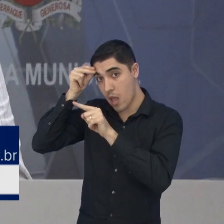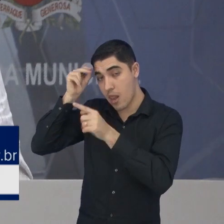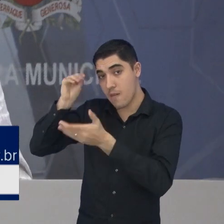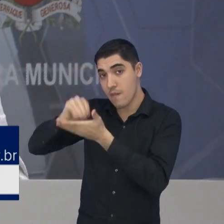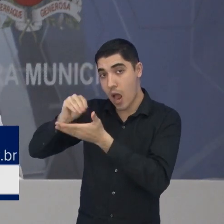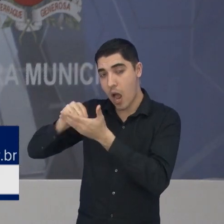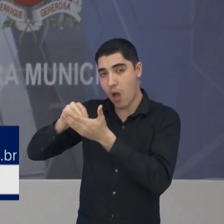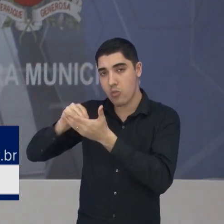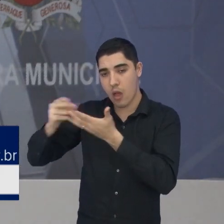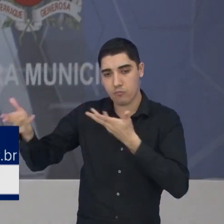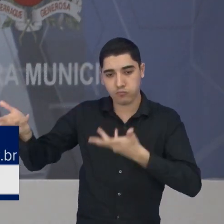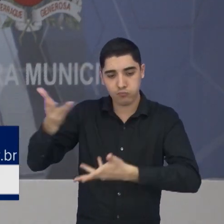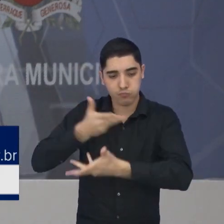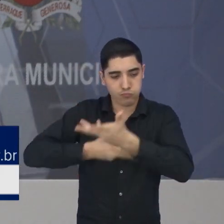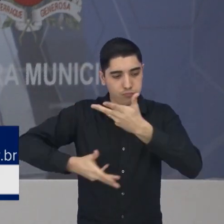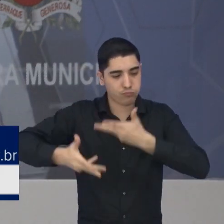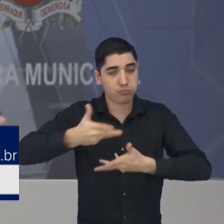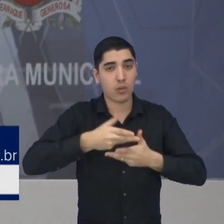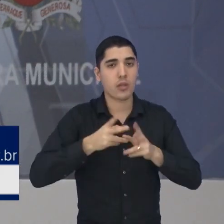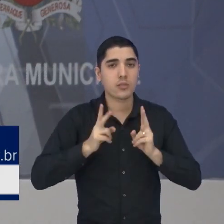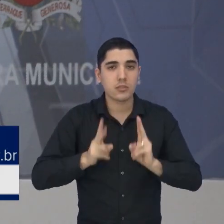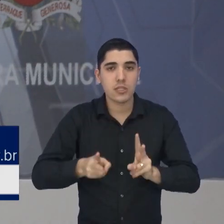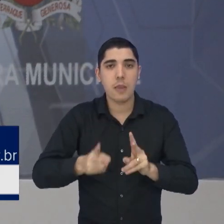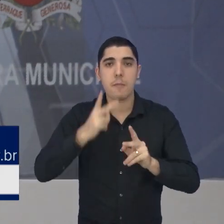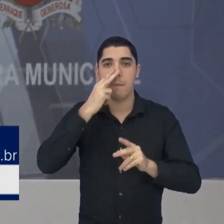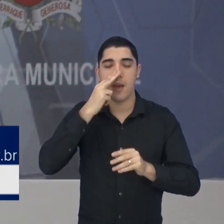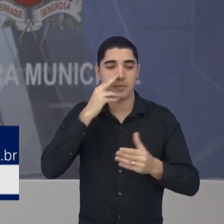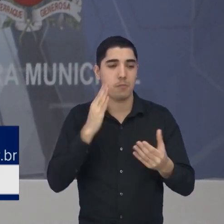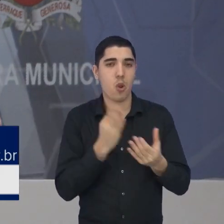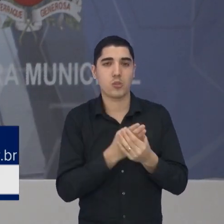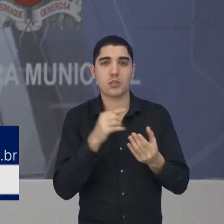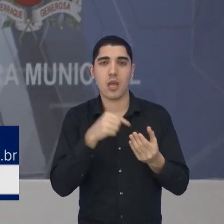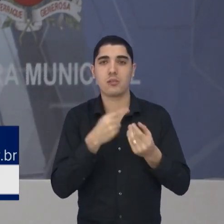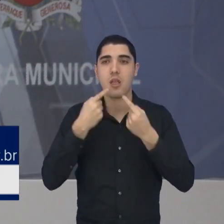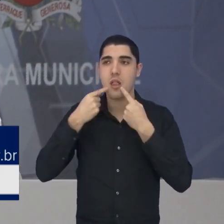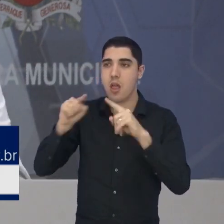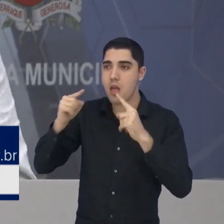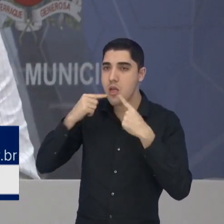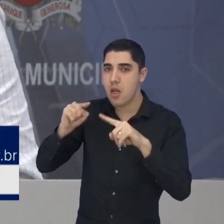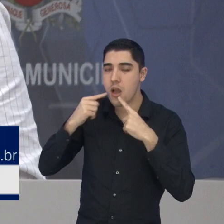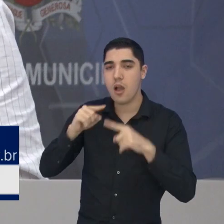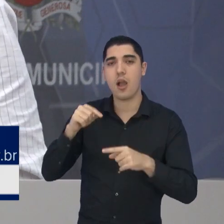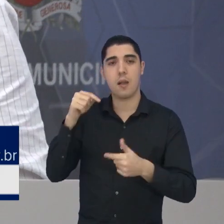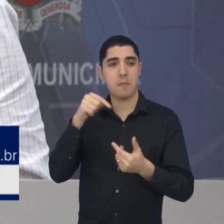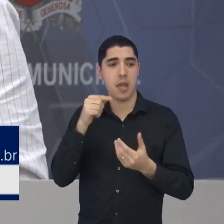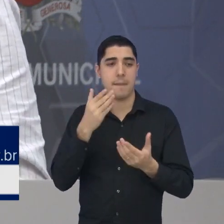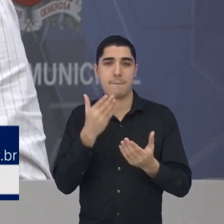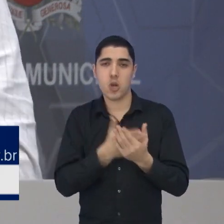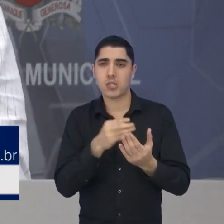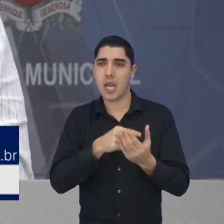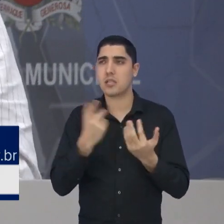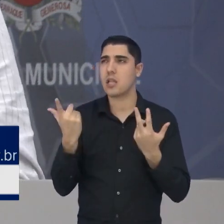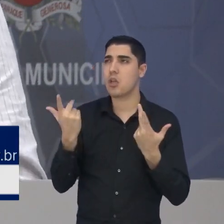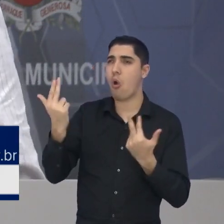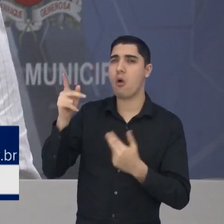né? Sempre essa queixa dos processos que vêm quadrados, com falta de diálogo